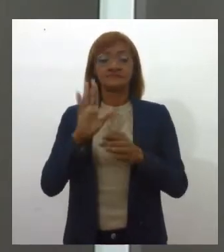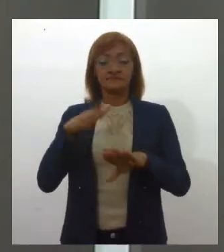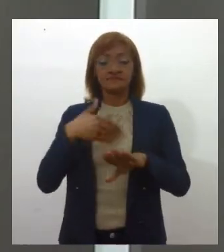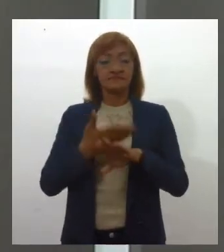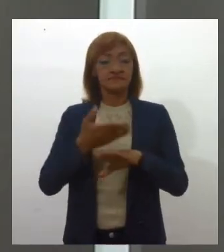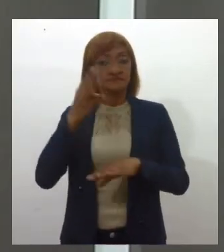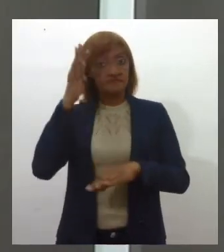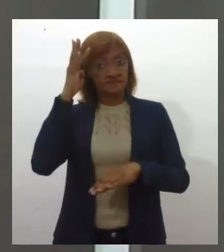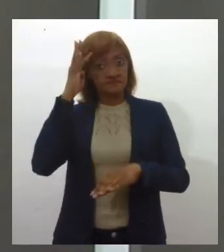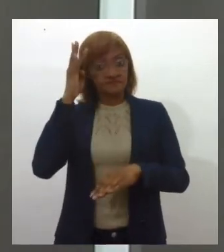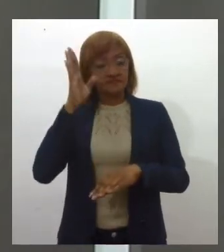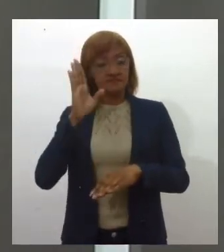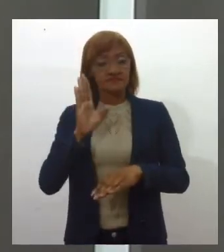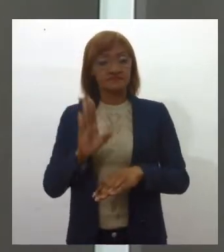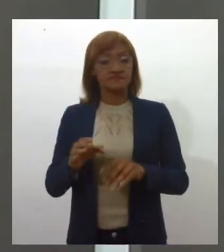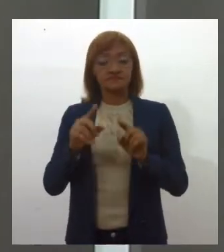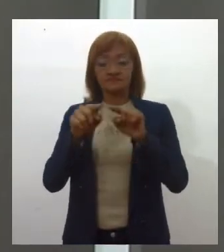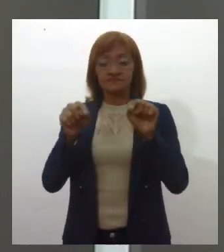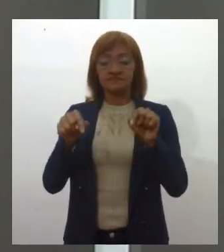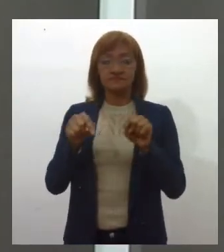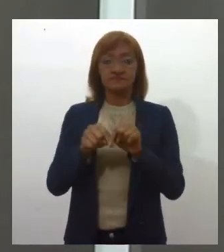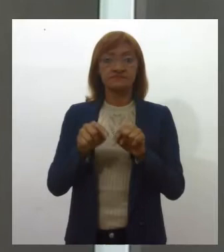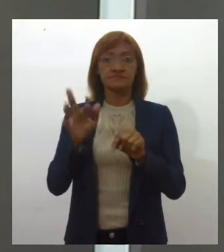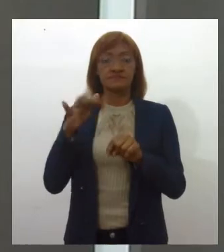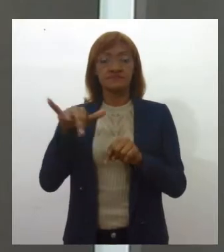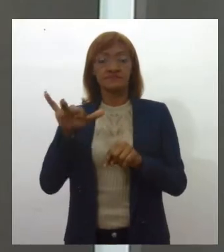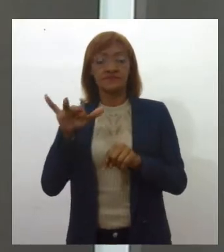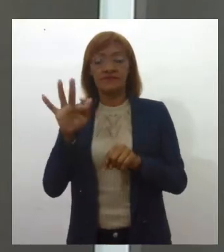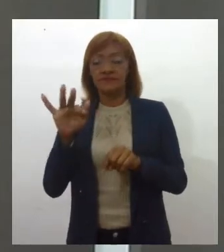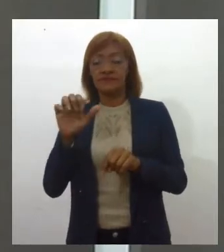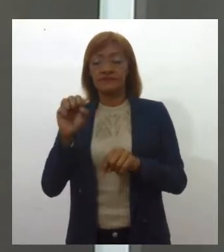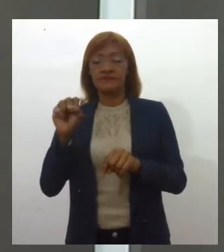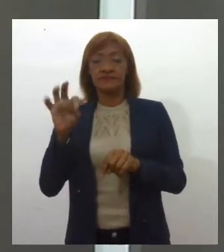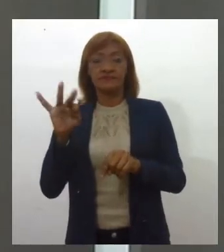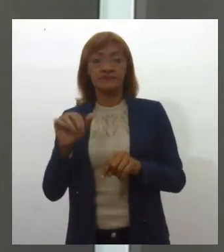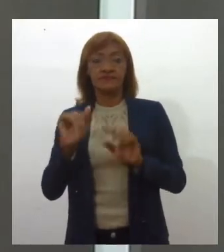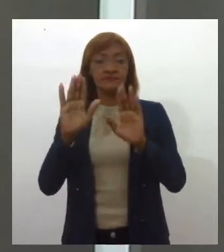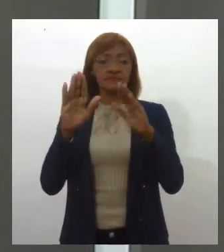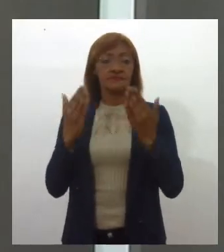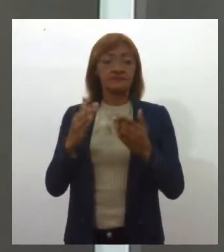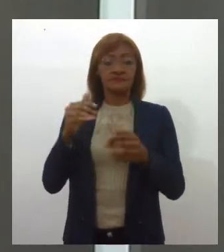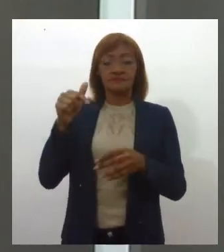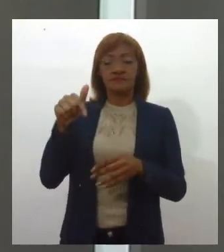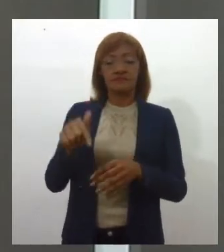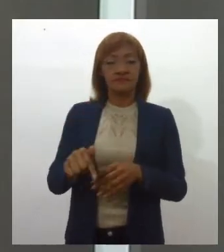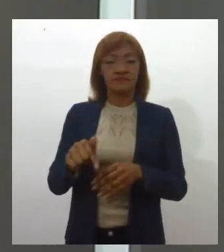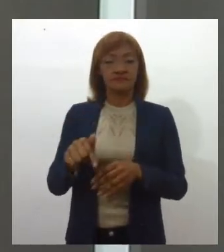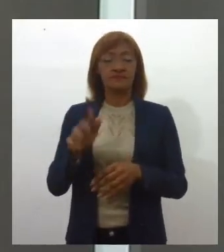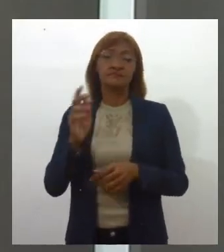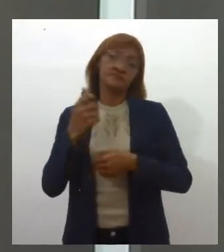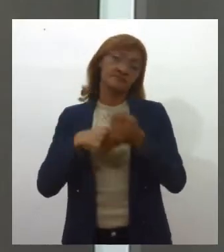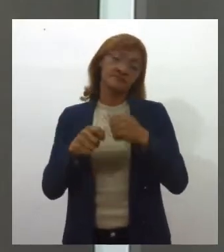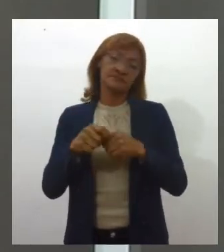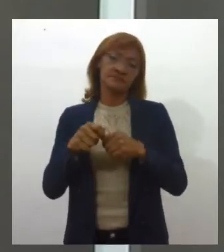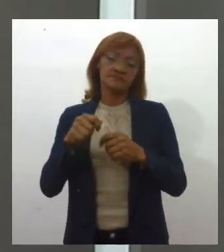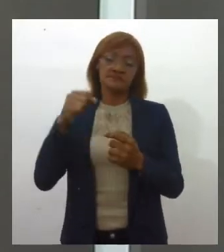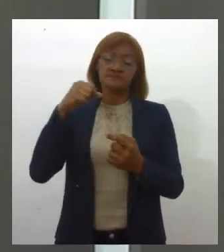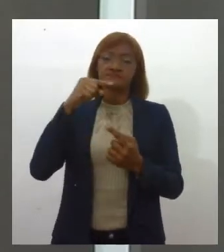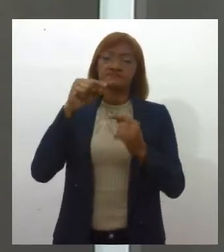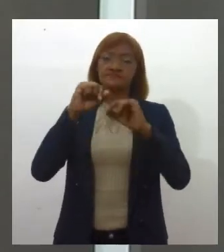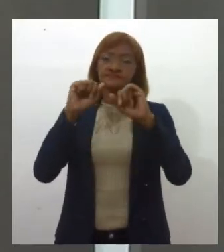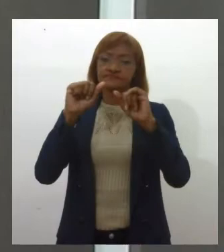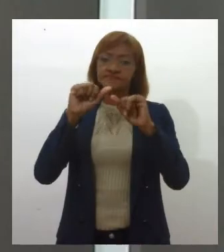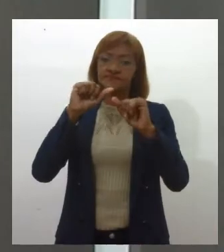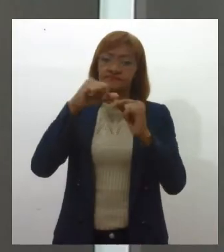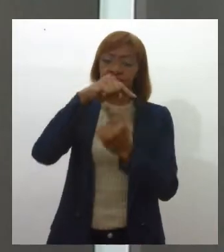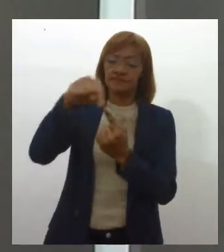quarta-feira no Salão de Festas do Yacht Club de Aracaju, a 7ª edição da Mostra de Arte Santas Arteiras. No local, 20